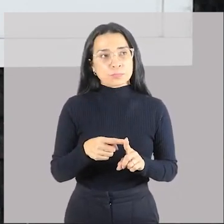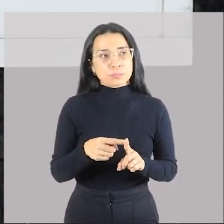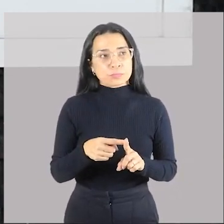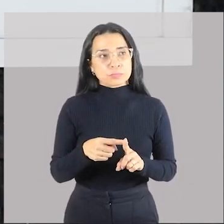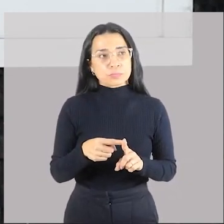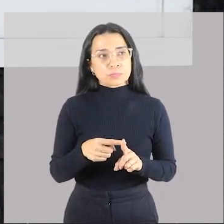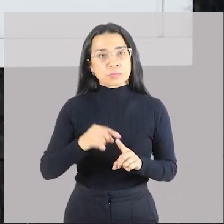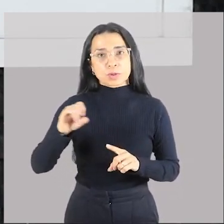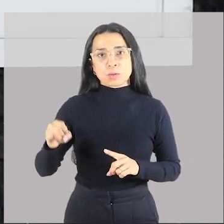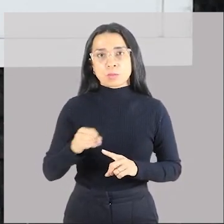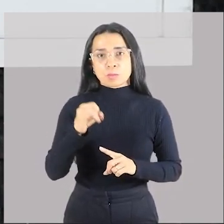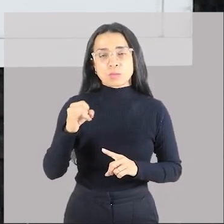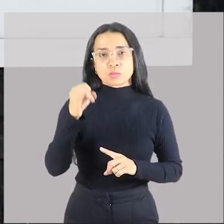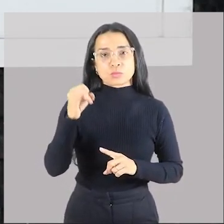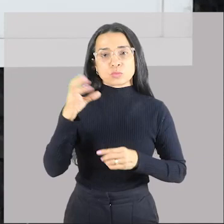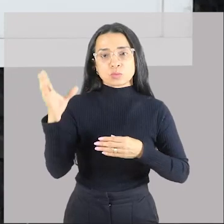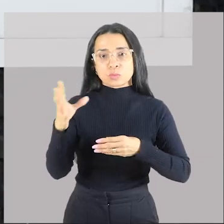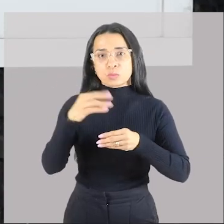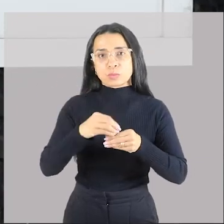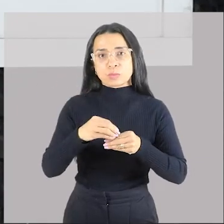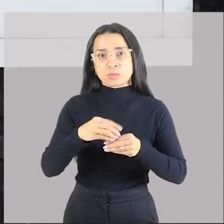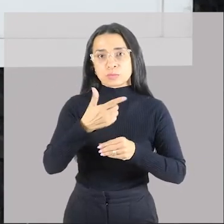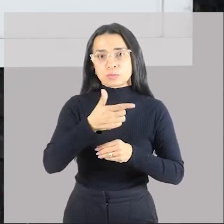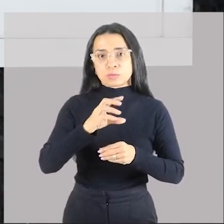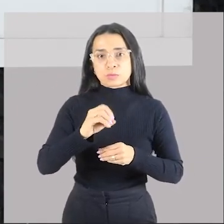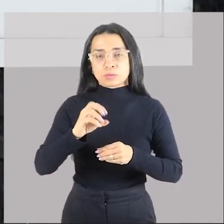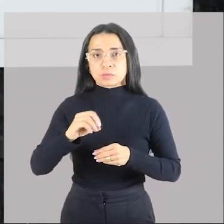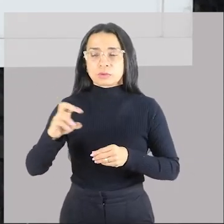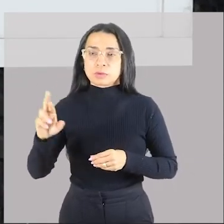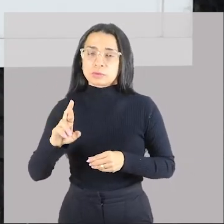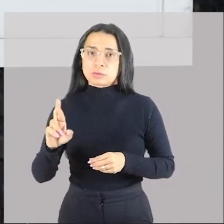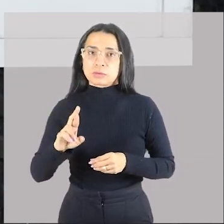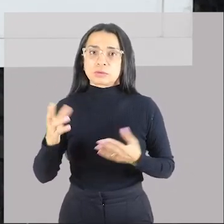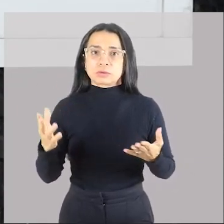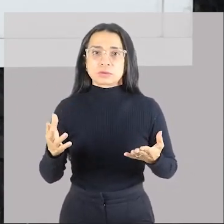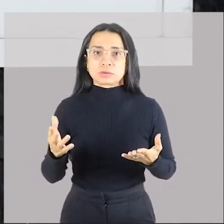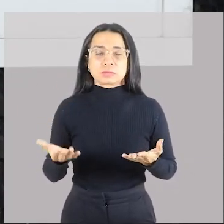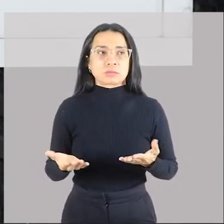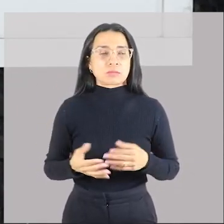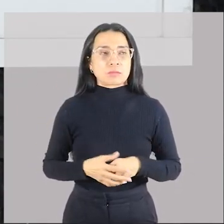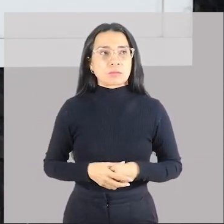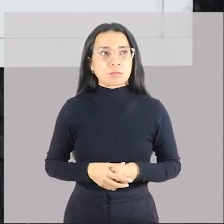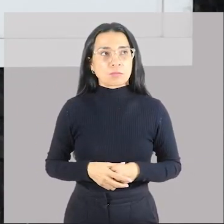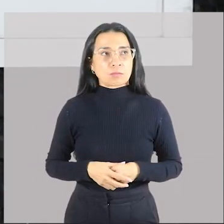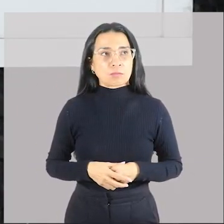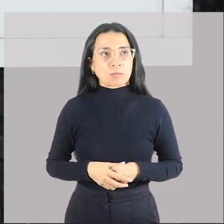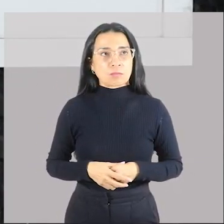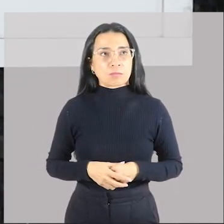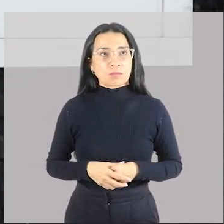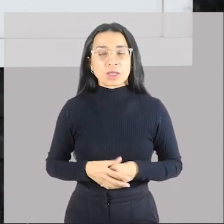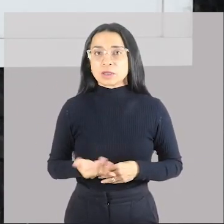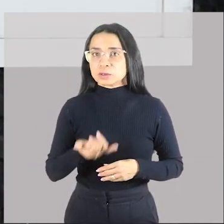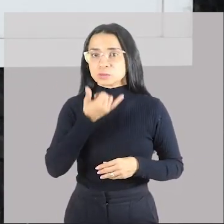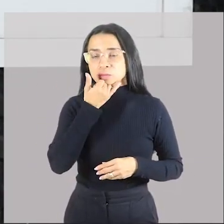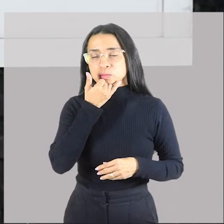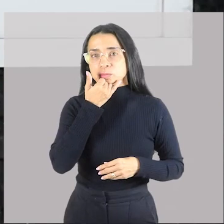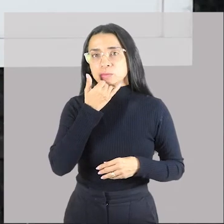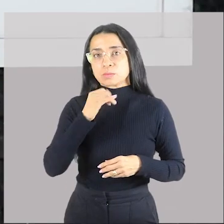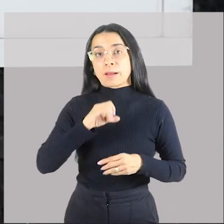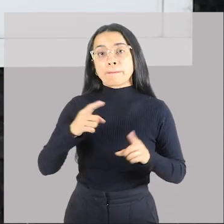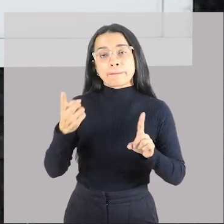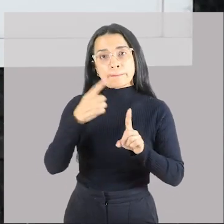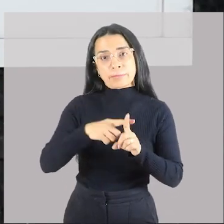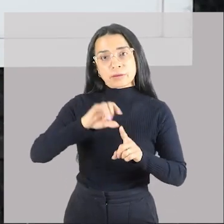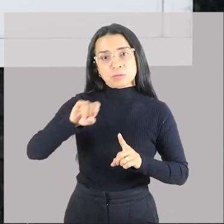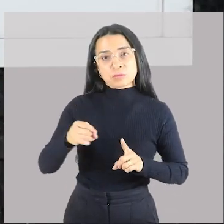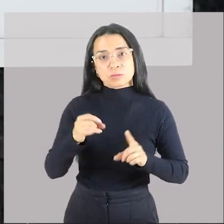mais os juros, que no caso foi de R$200, porque foi 100 cada mês. Então você vai ter um